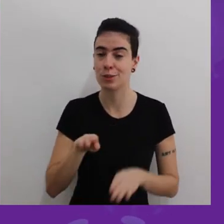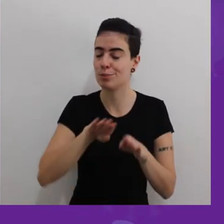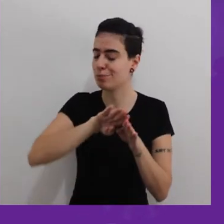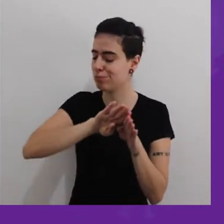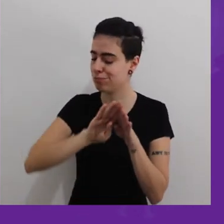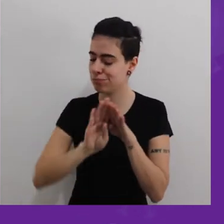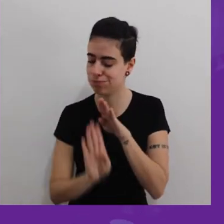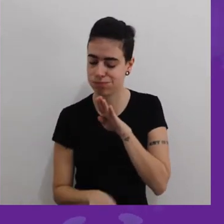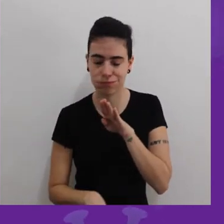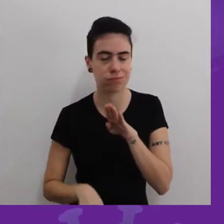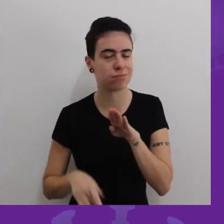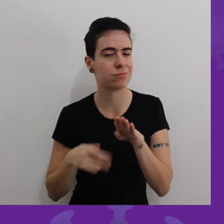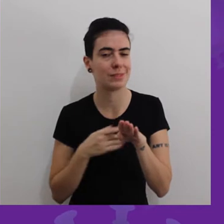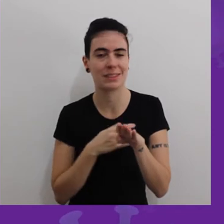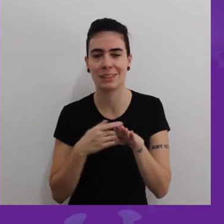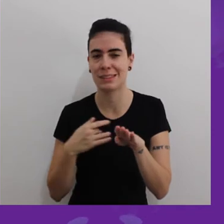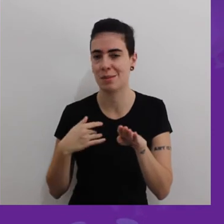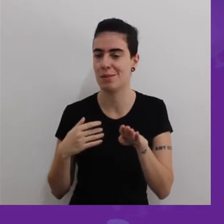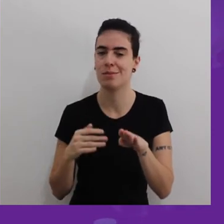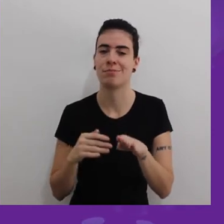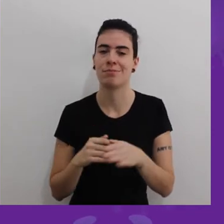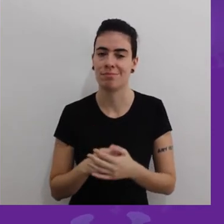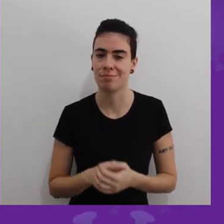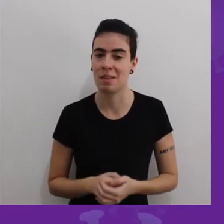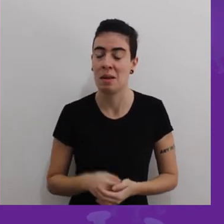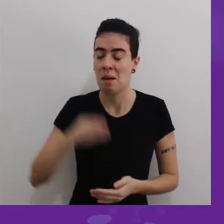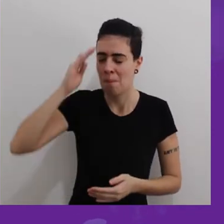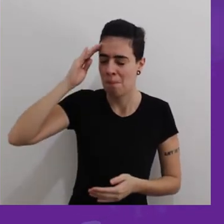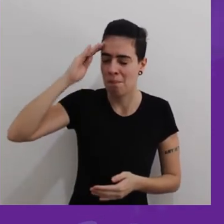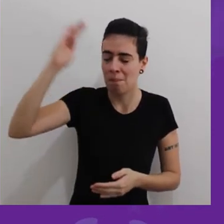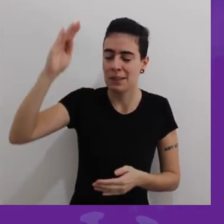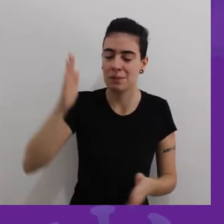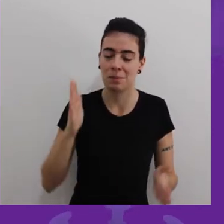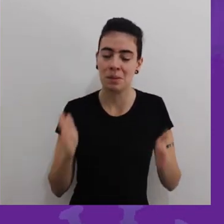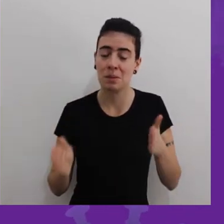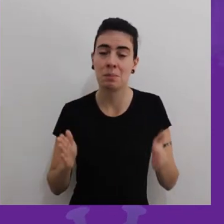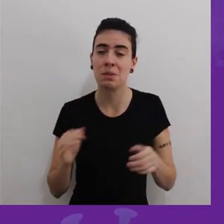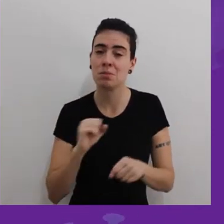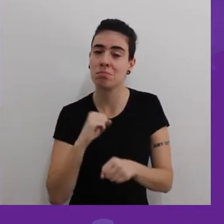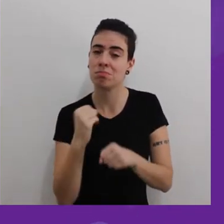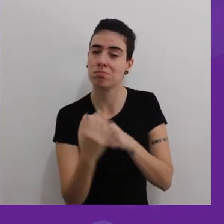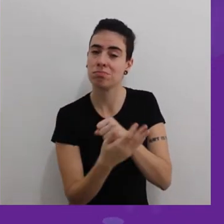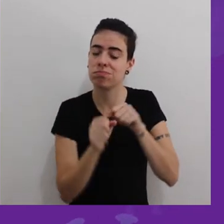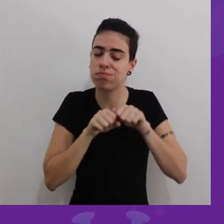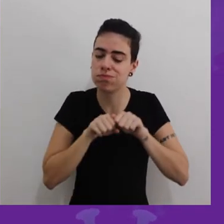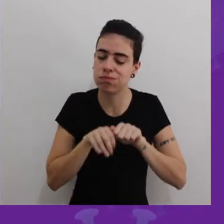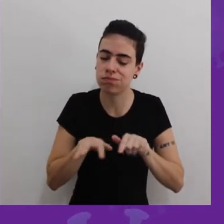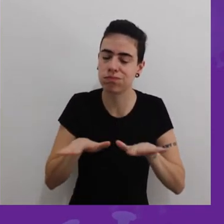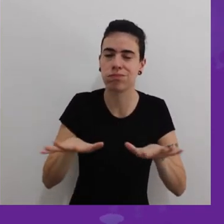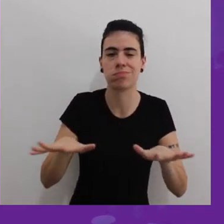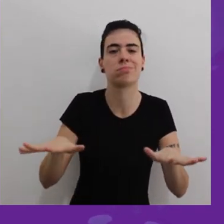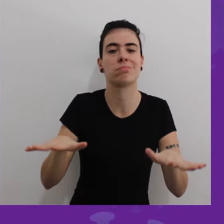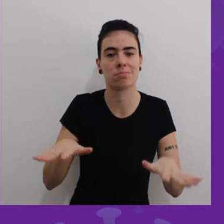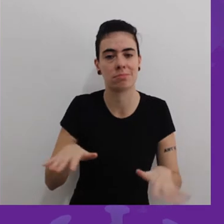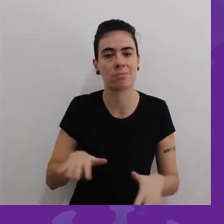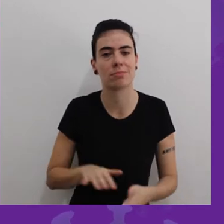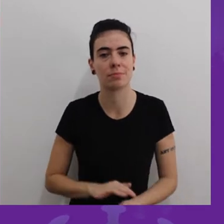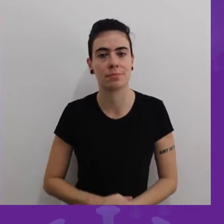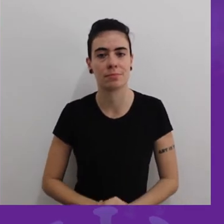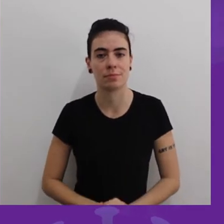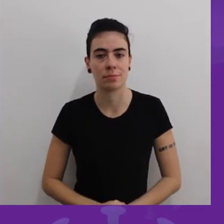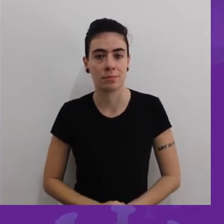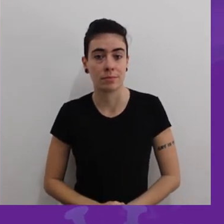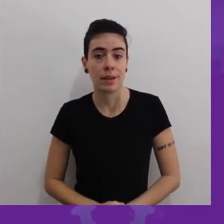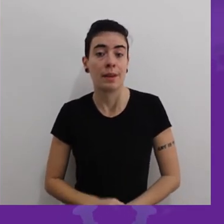quarto da população brasileira isso gera uma iniquidade em saúde extremamente injusta é especialmente agora